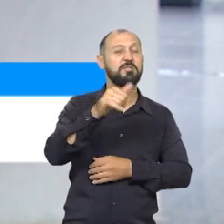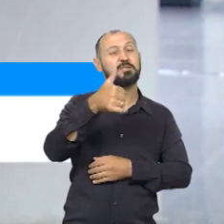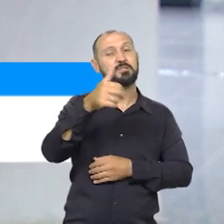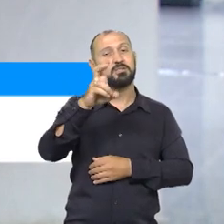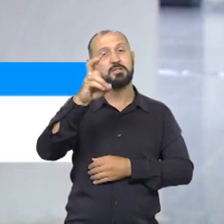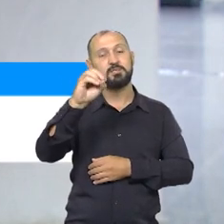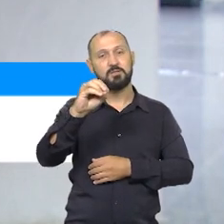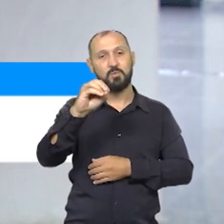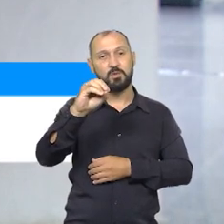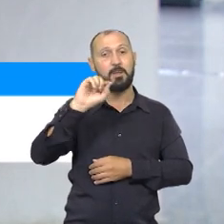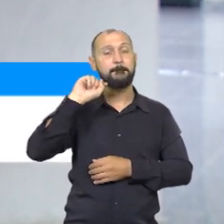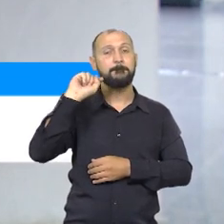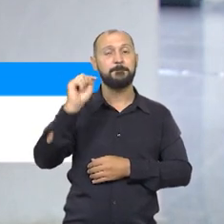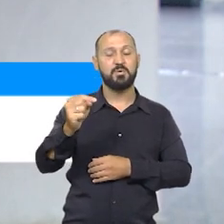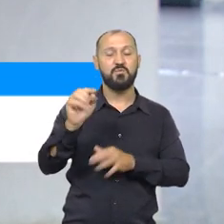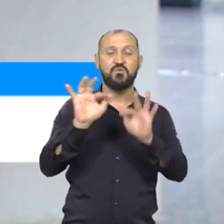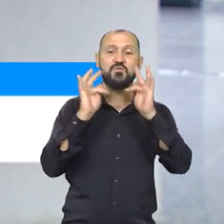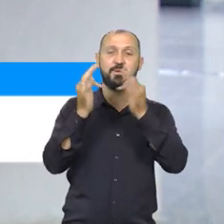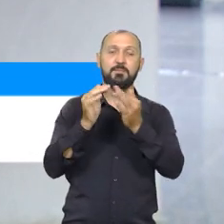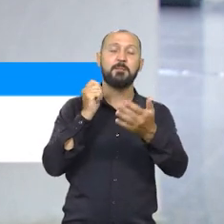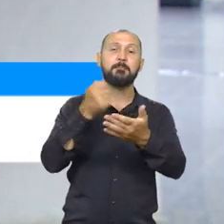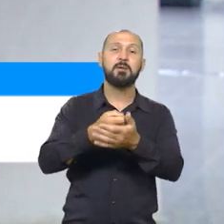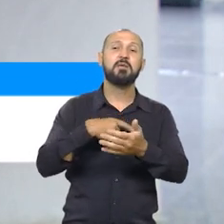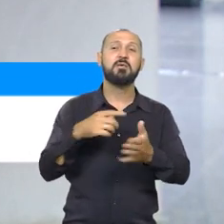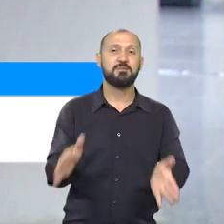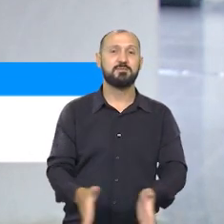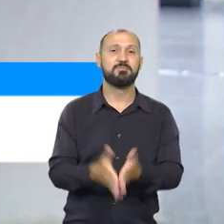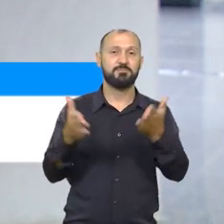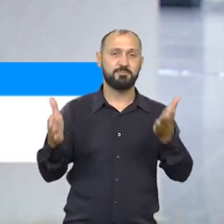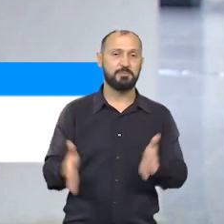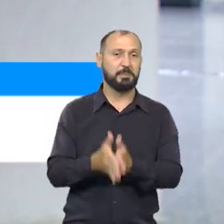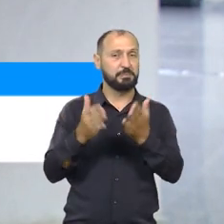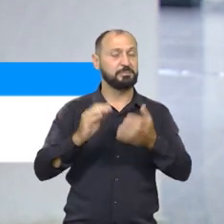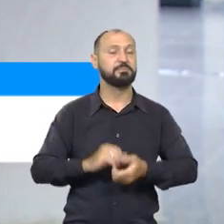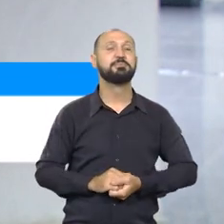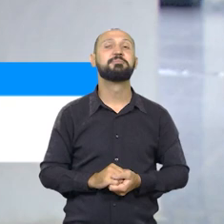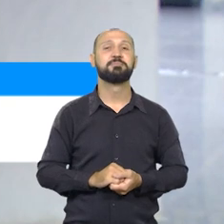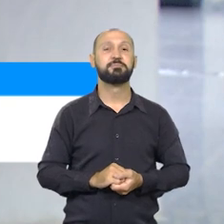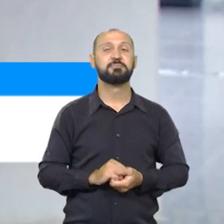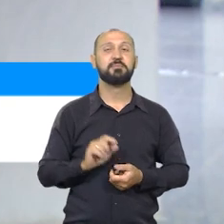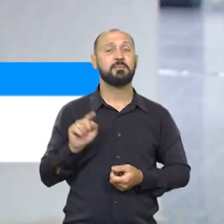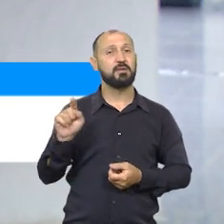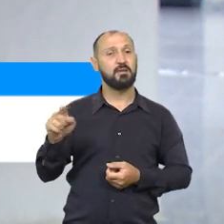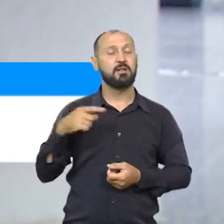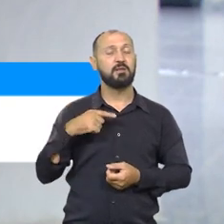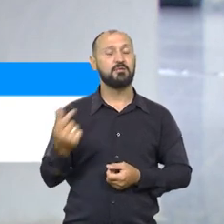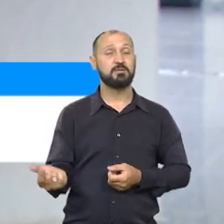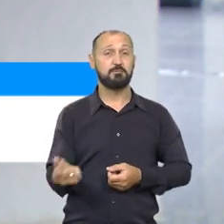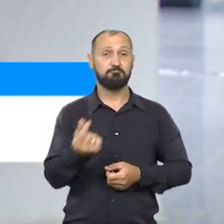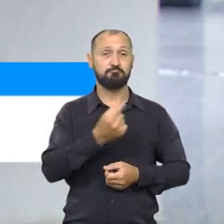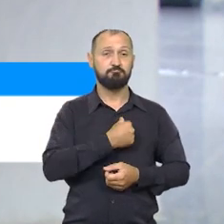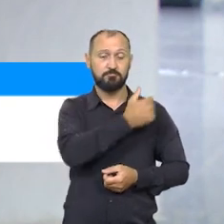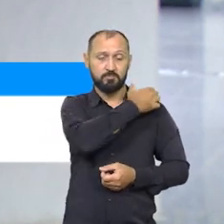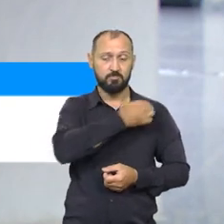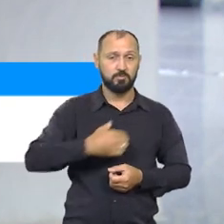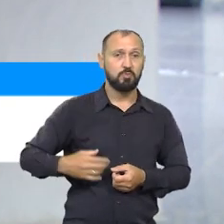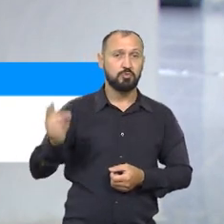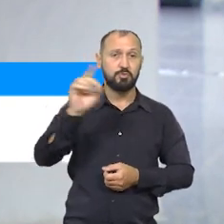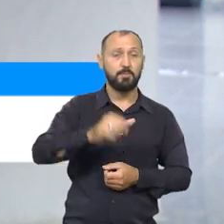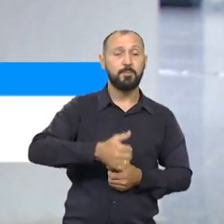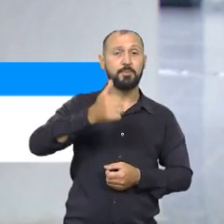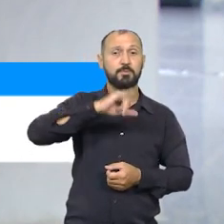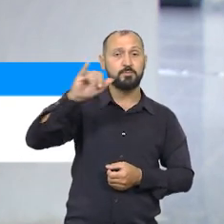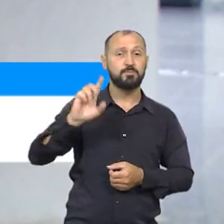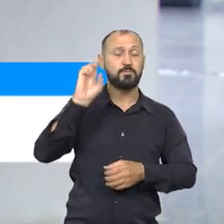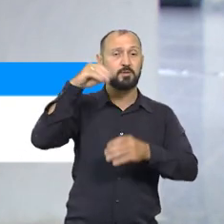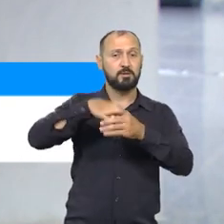de energia elétrica de 152 mil famílias em situação de durabilidade ele vai ser empossado